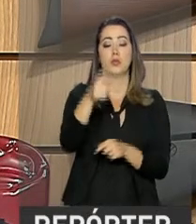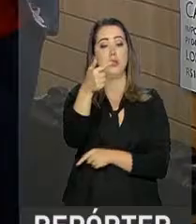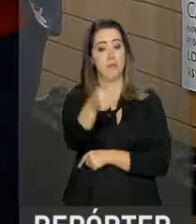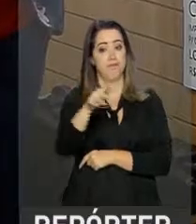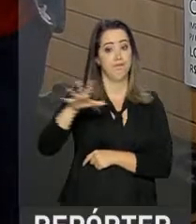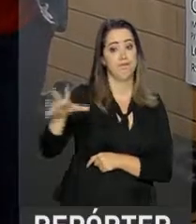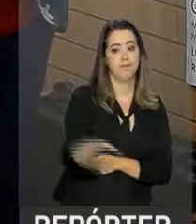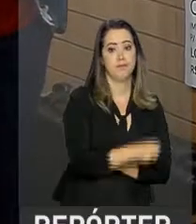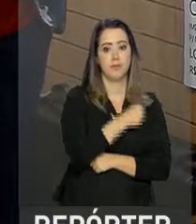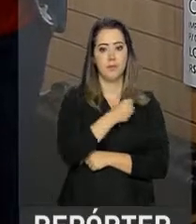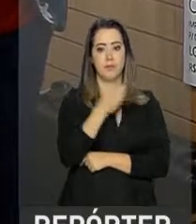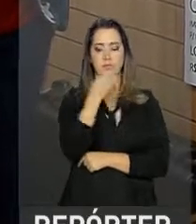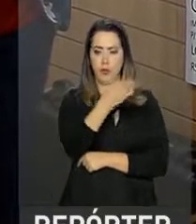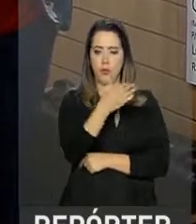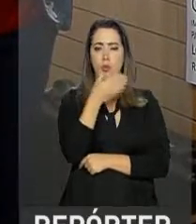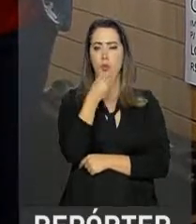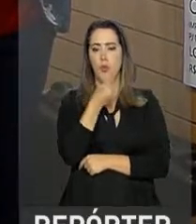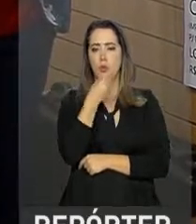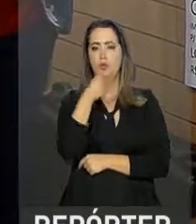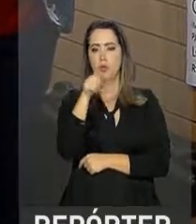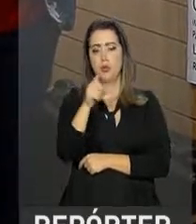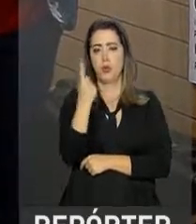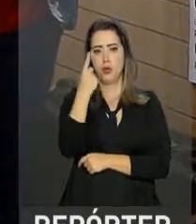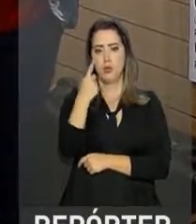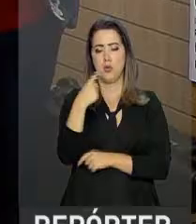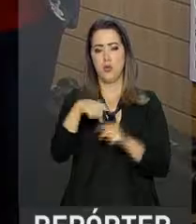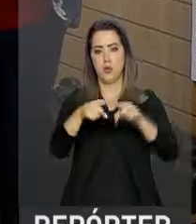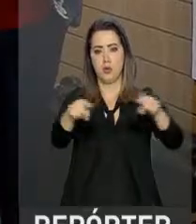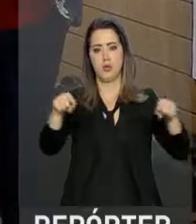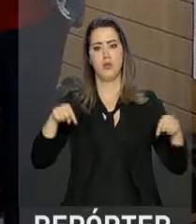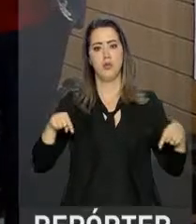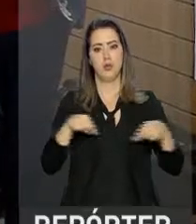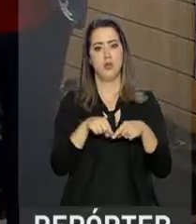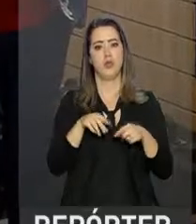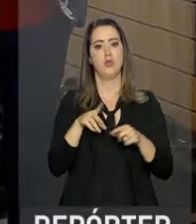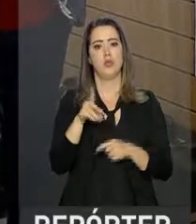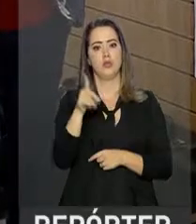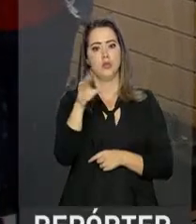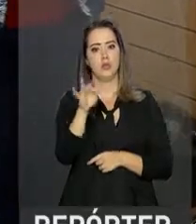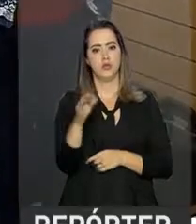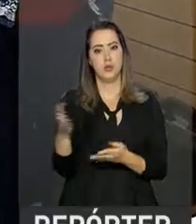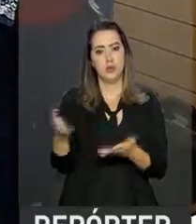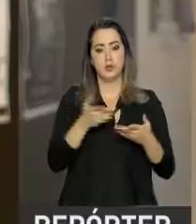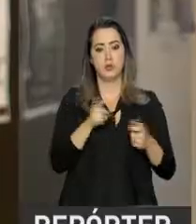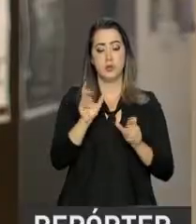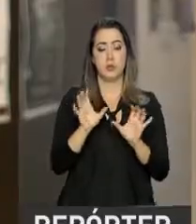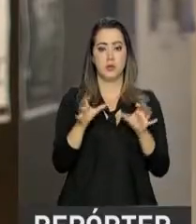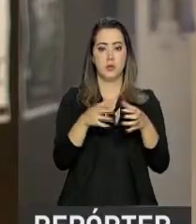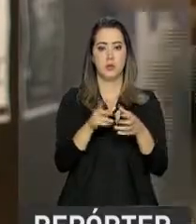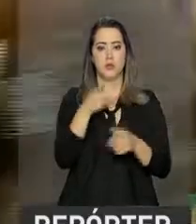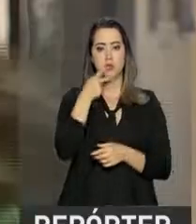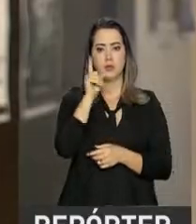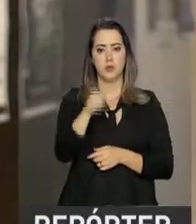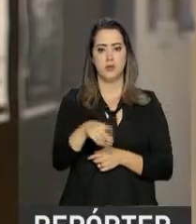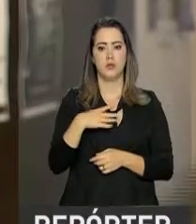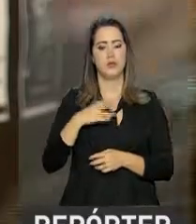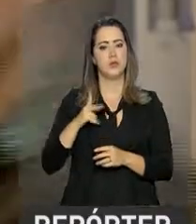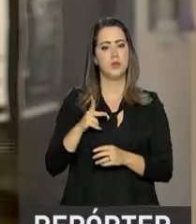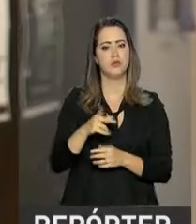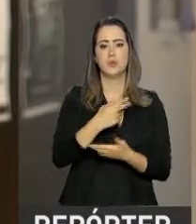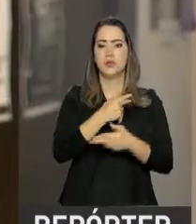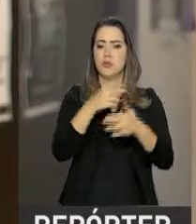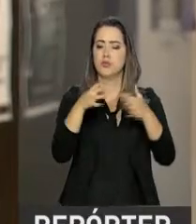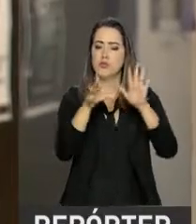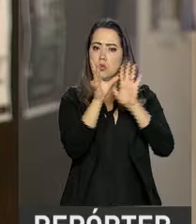apreensões. Roberval é dono de uma das lojas de armas do Distrito Federal que receberam a fiscalização. Ele diz que toma uma série